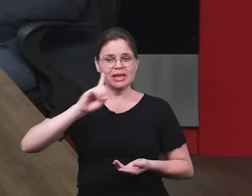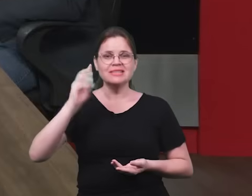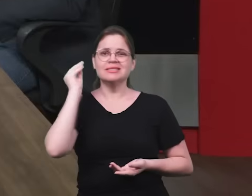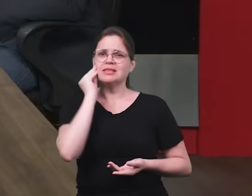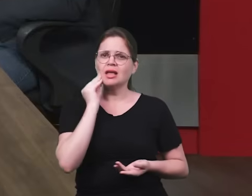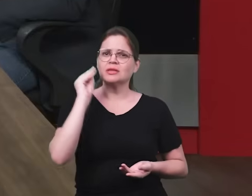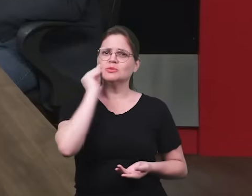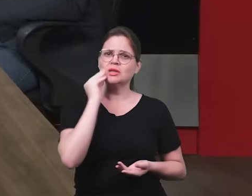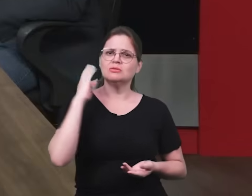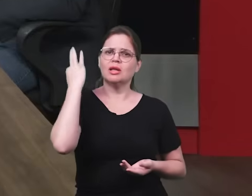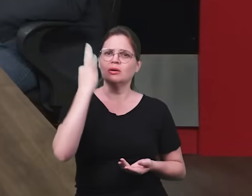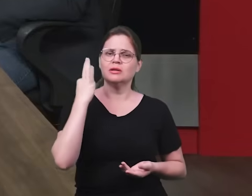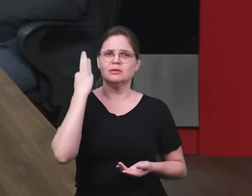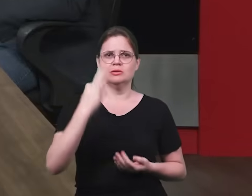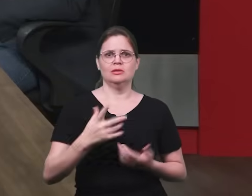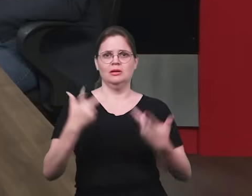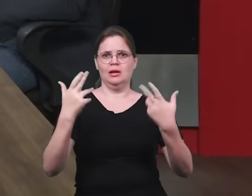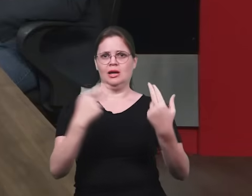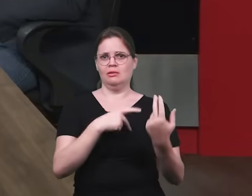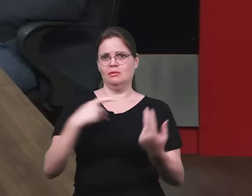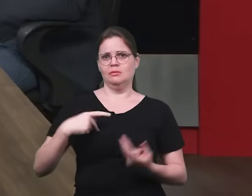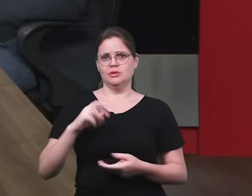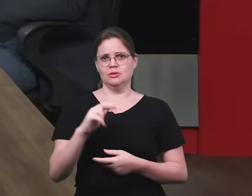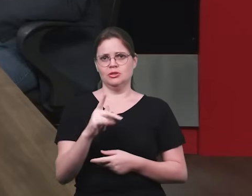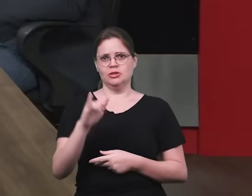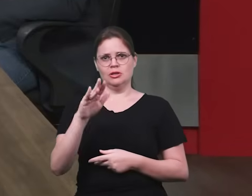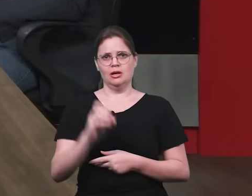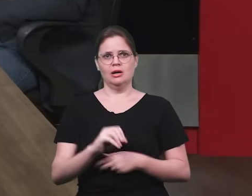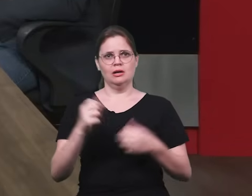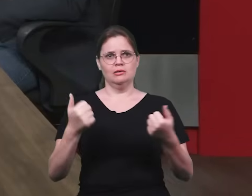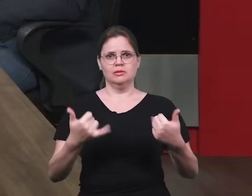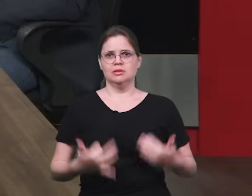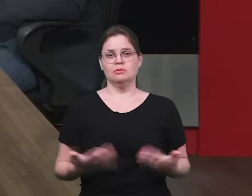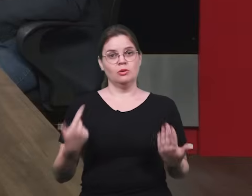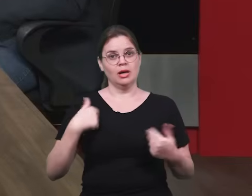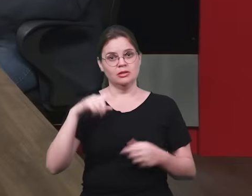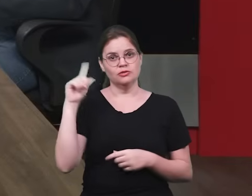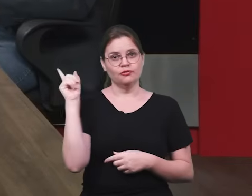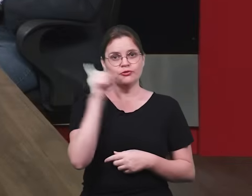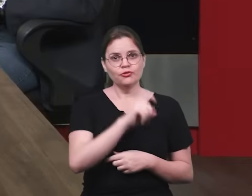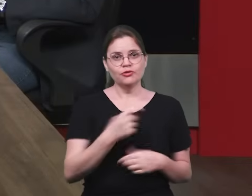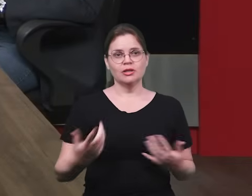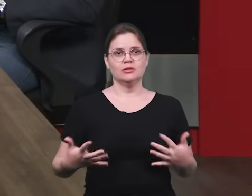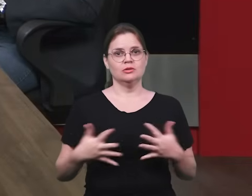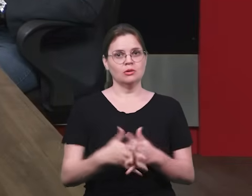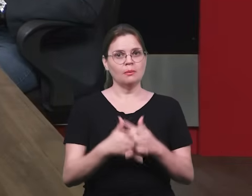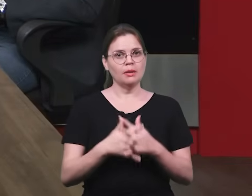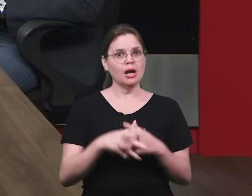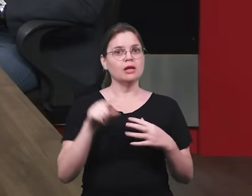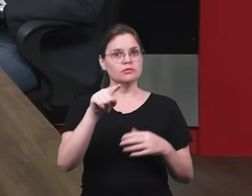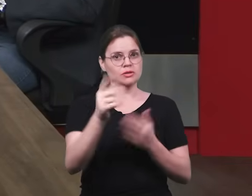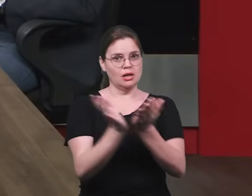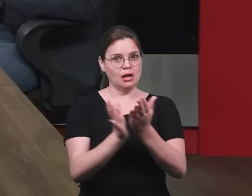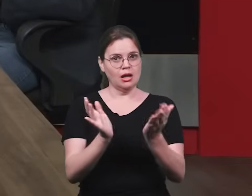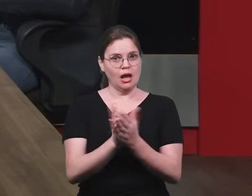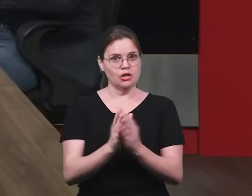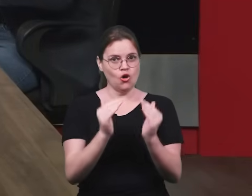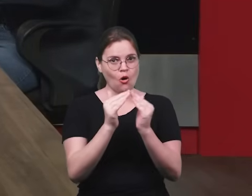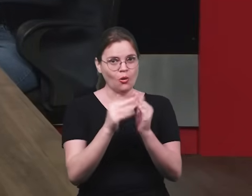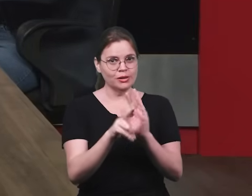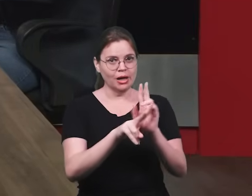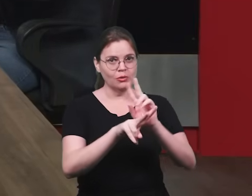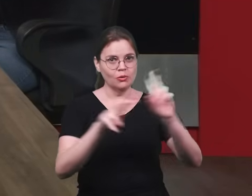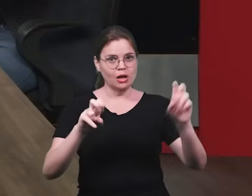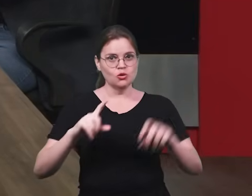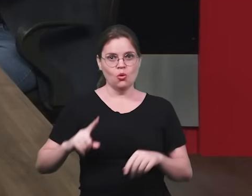que o pastor Tiago acabou de dizer. É muito complicado você entrar nesse raciocínio. Não é? E você esbarra